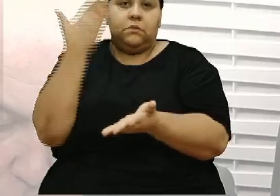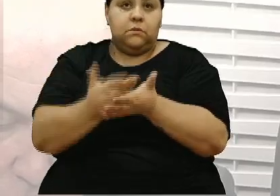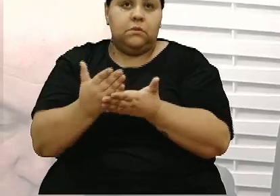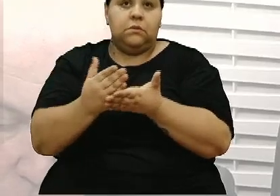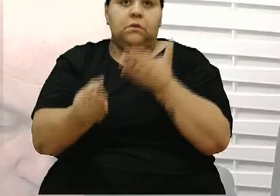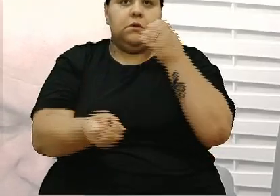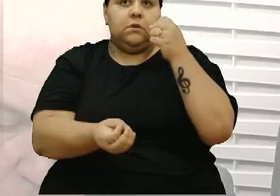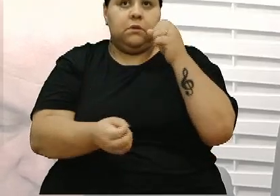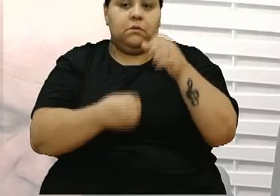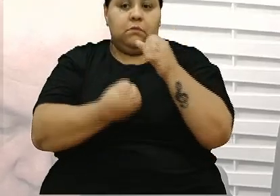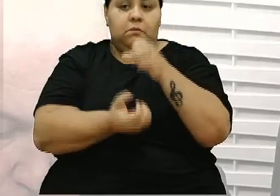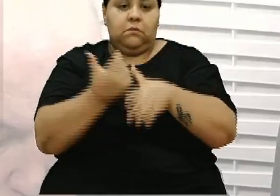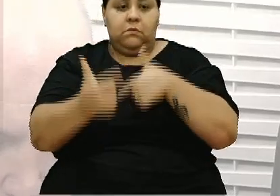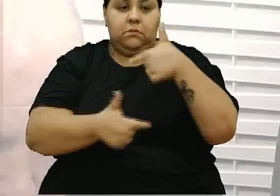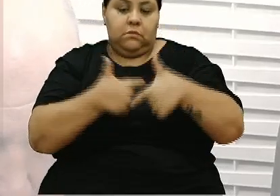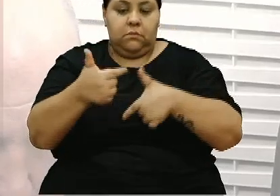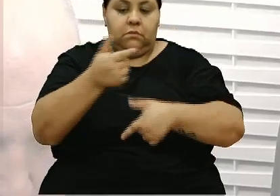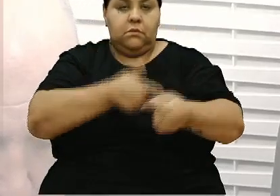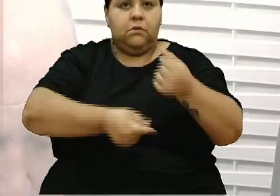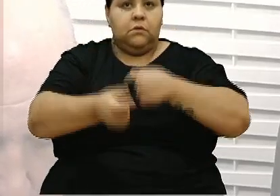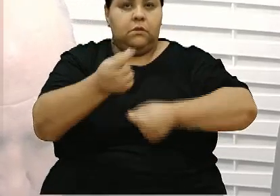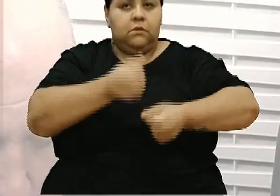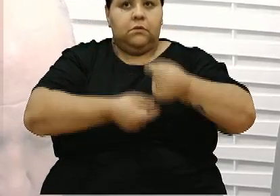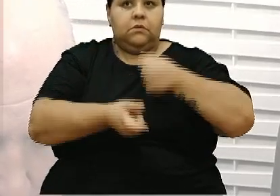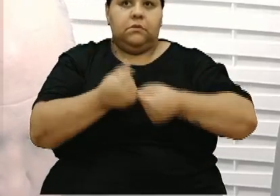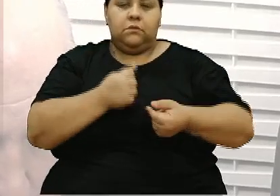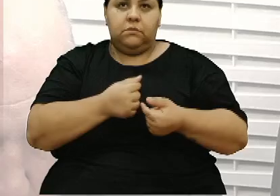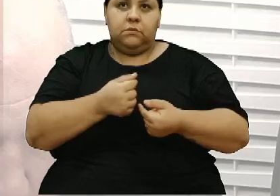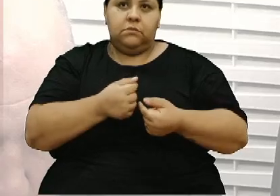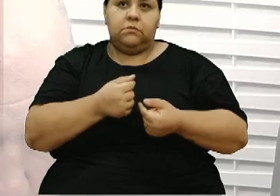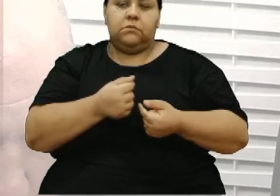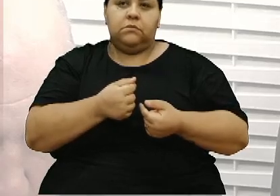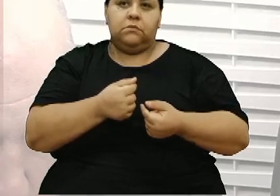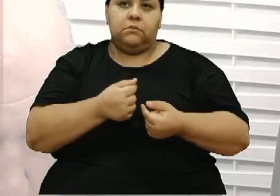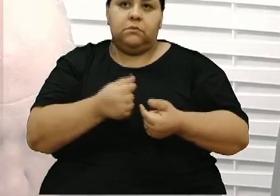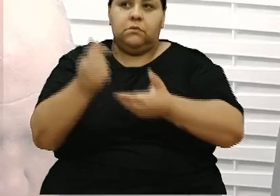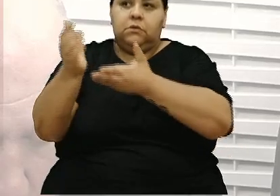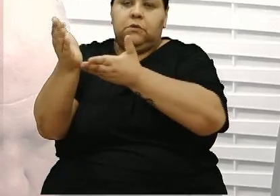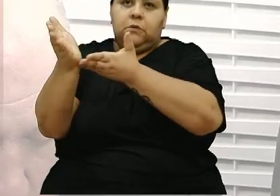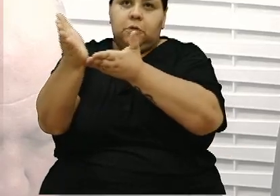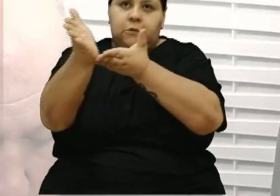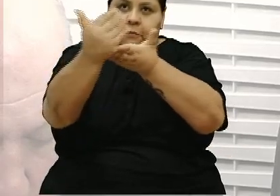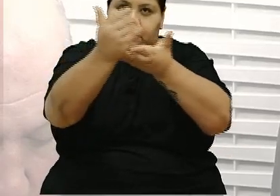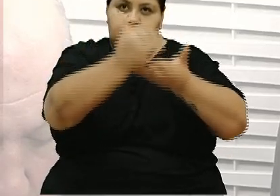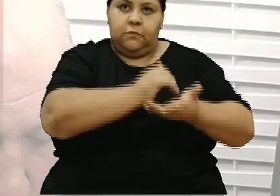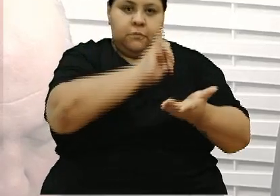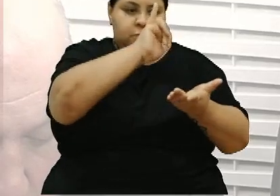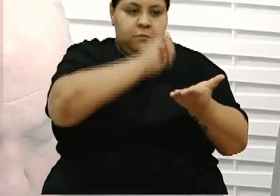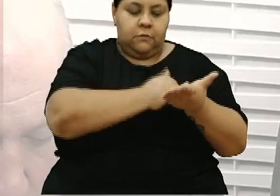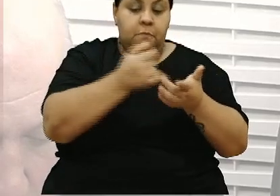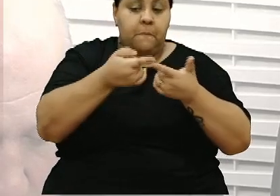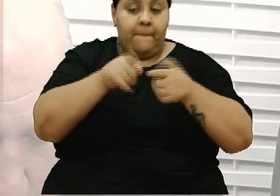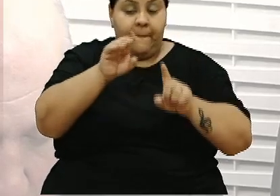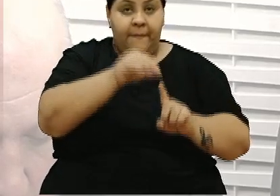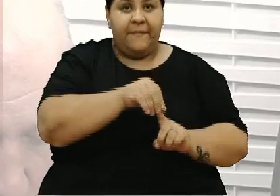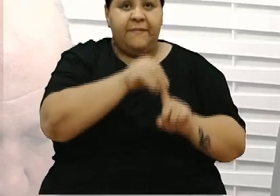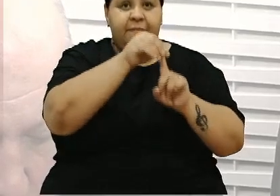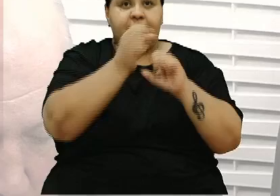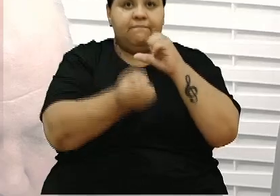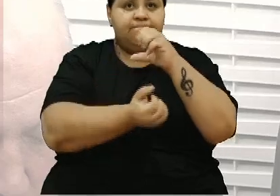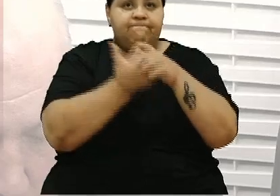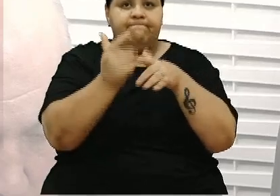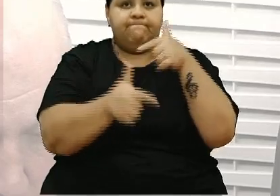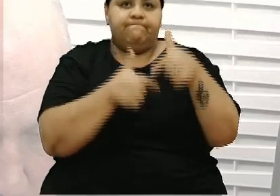emprego, a geração da economia, a geração de arrecadação de impostos, mas principalmente é a geração de